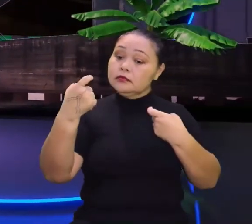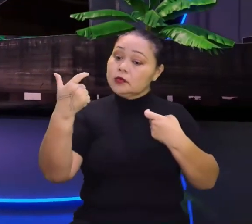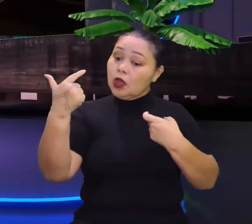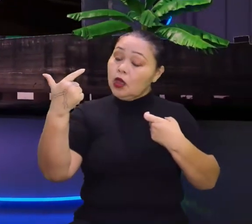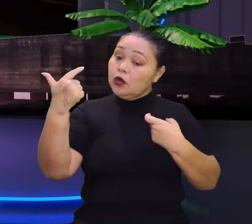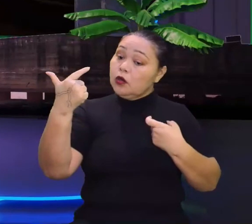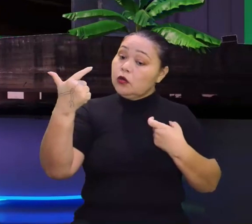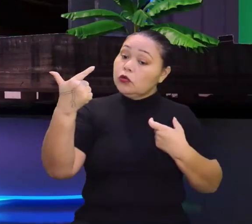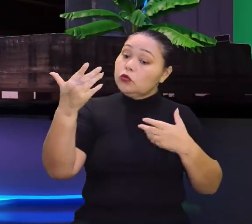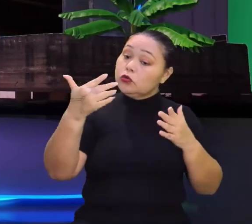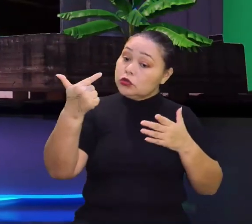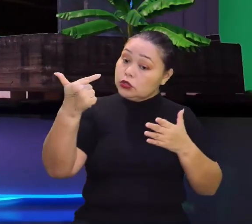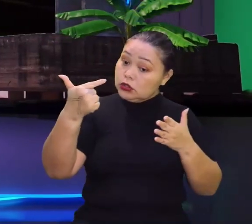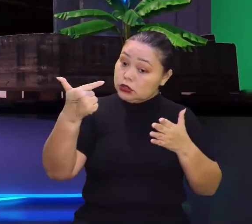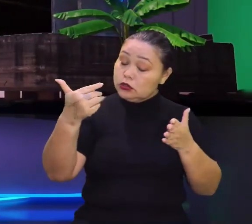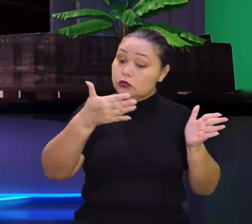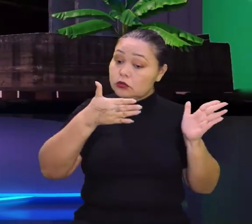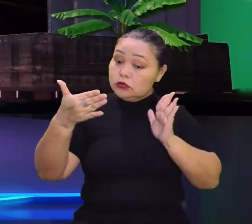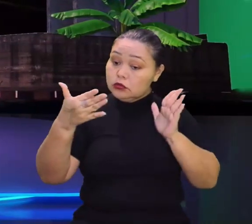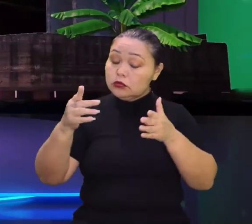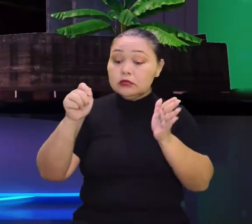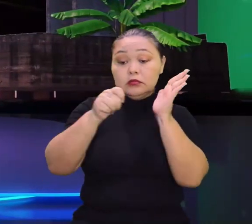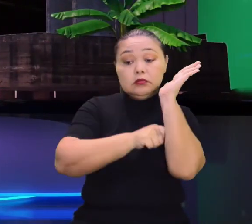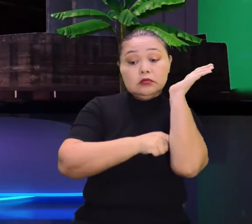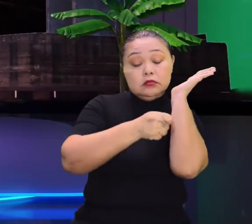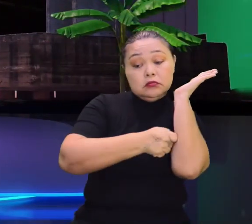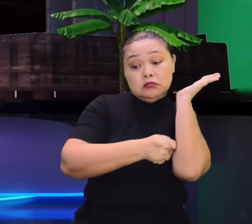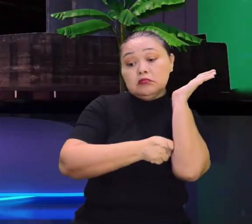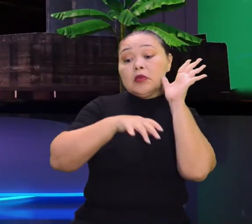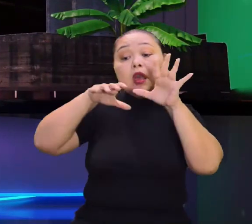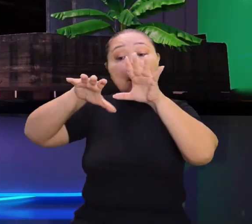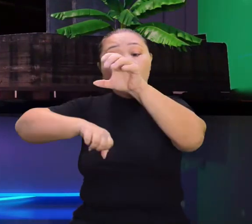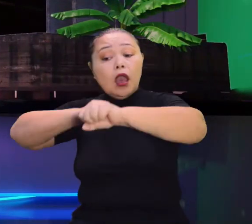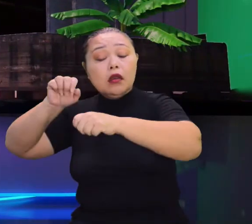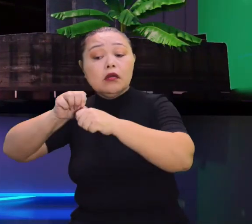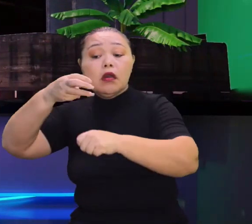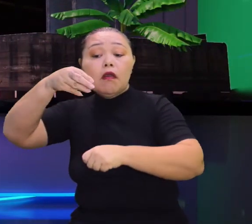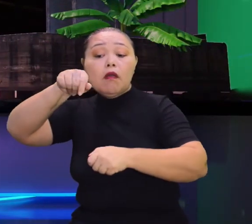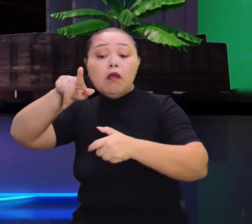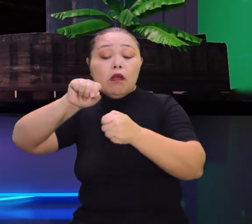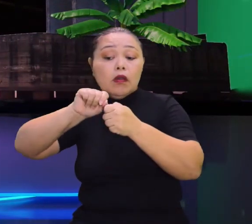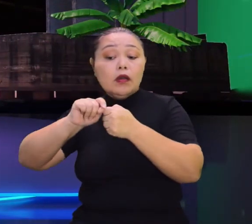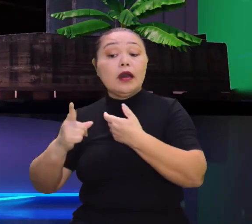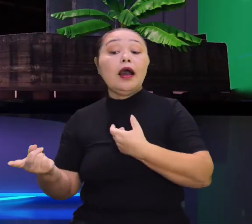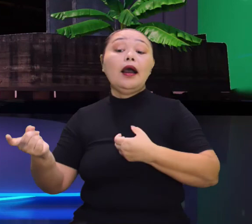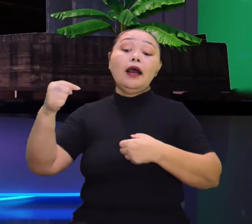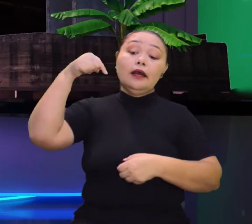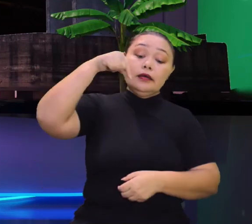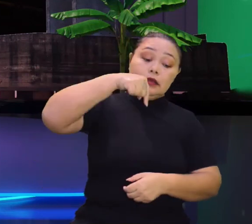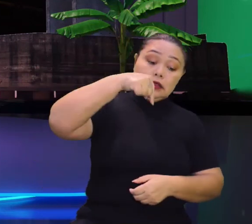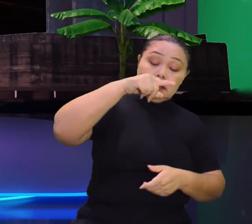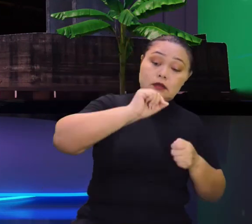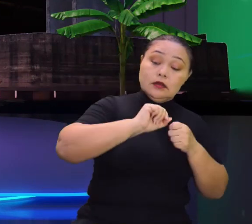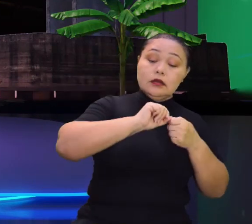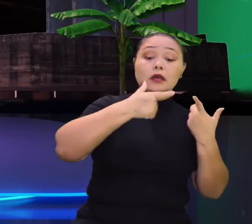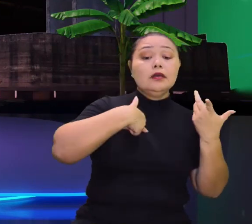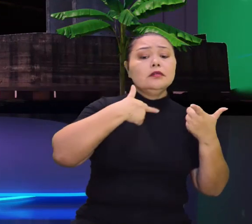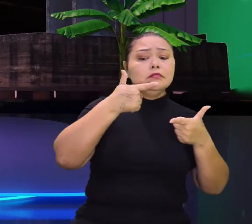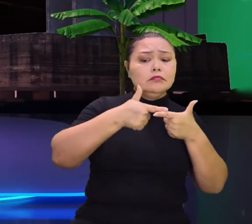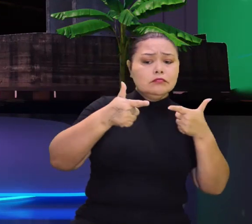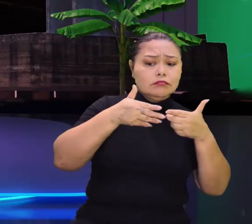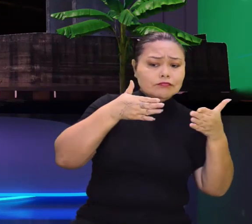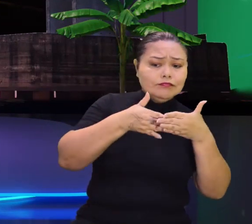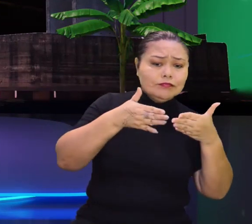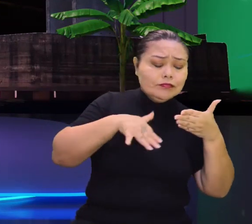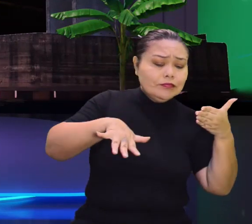borracha e com a invasão lá da Malásia, aí a opção foi reativar essa borracha aqui da Amazônia, mesmo cheia de dificuldade, porque